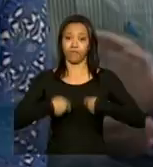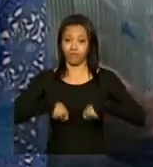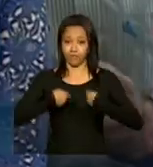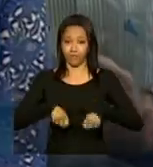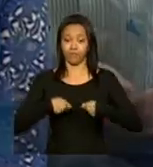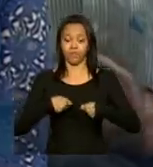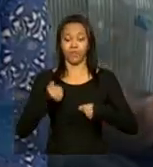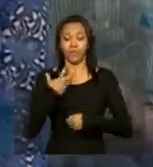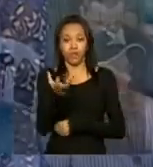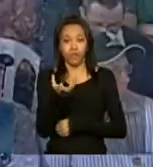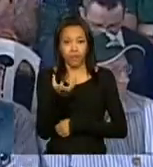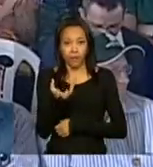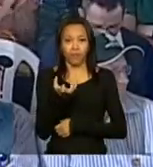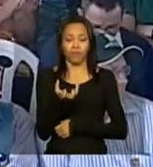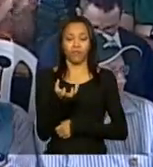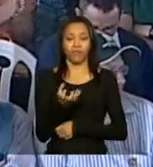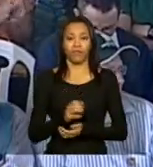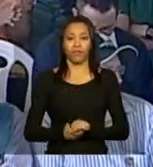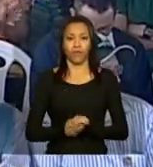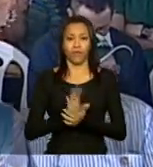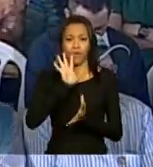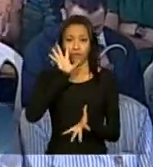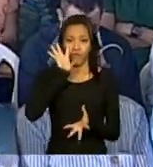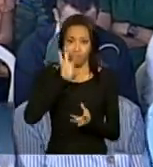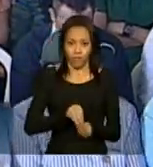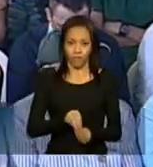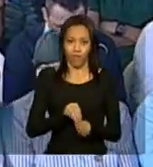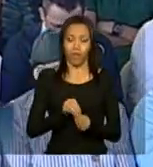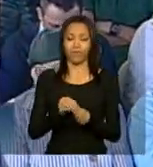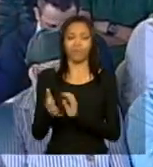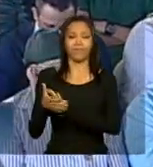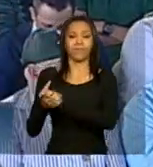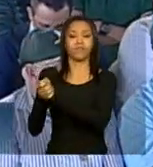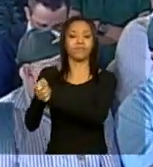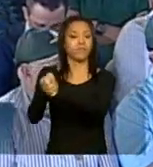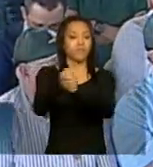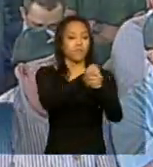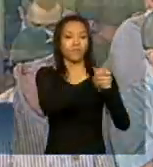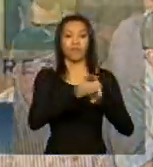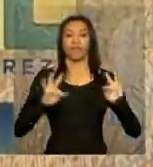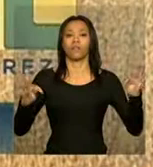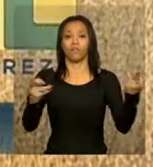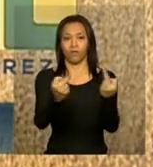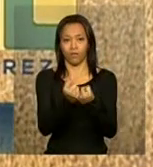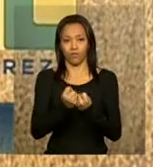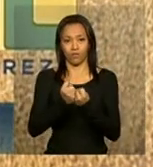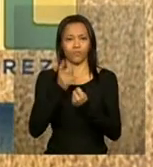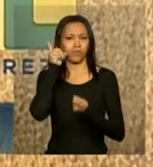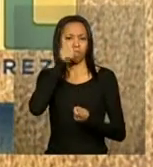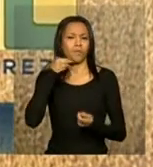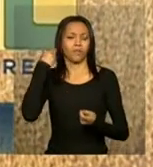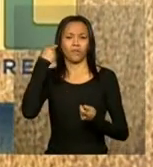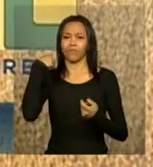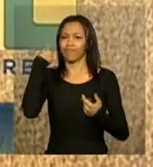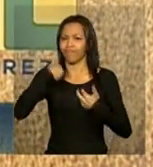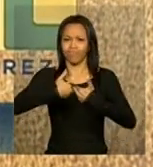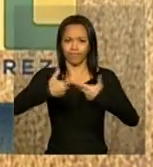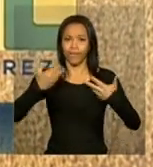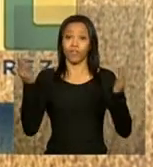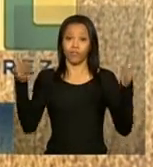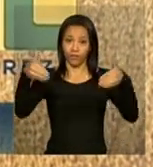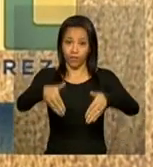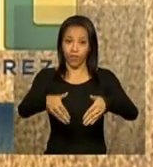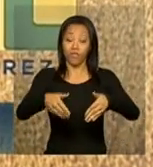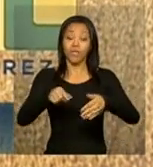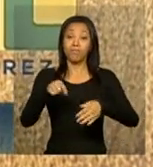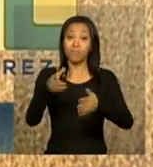quero aqui terminar saudando todos os parlamentares que estão aqui e pedindo para que lhe